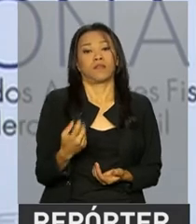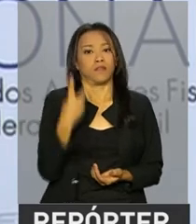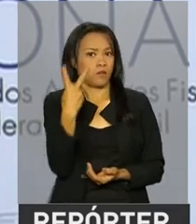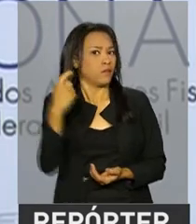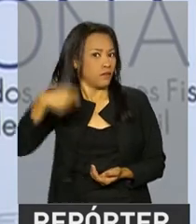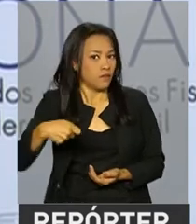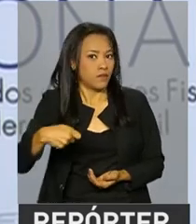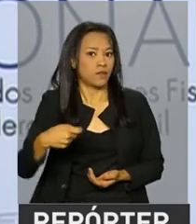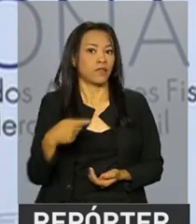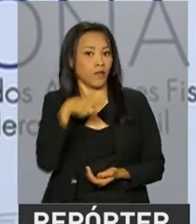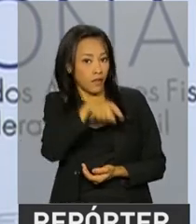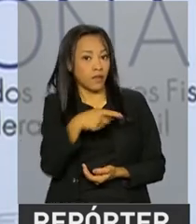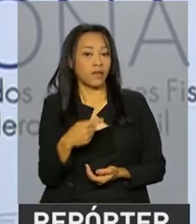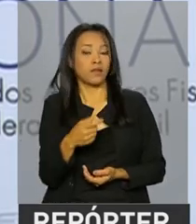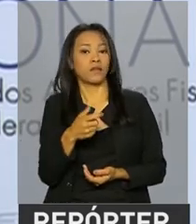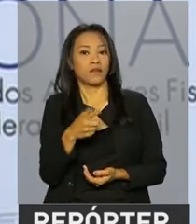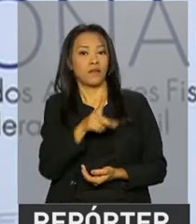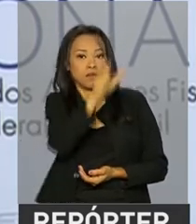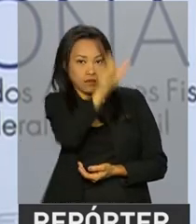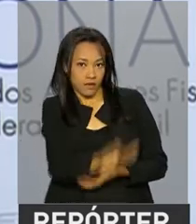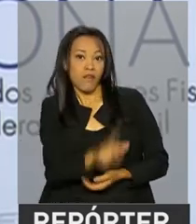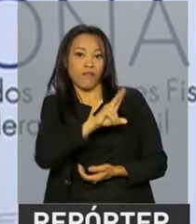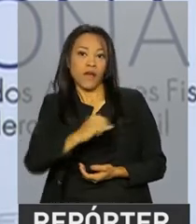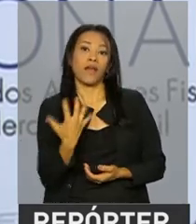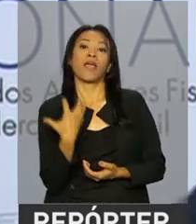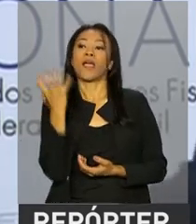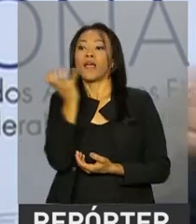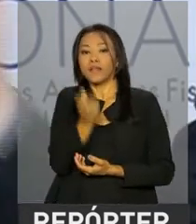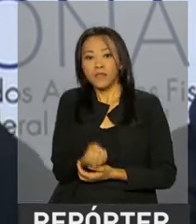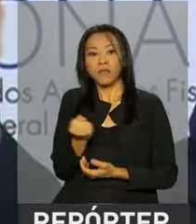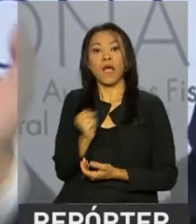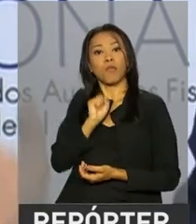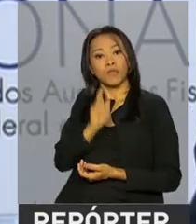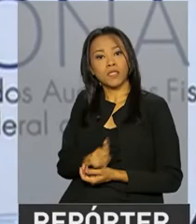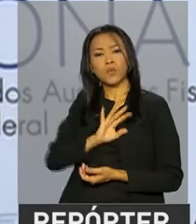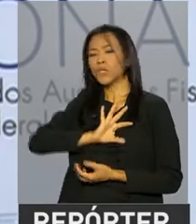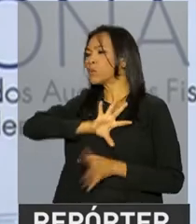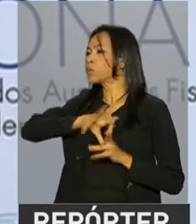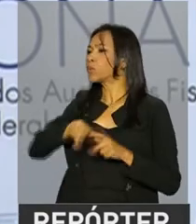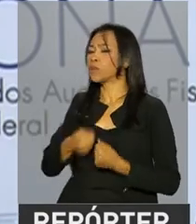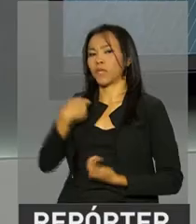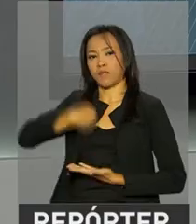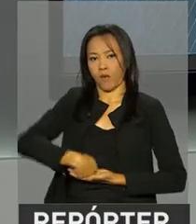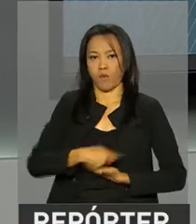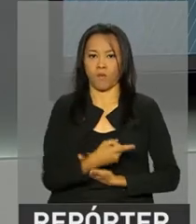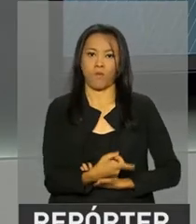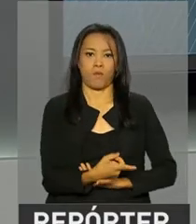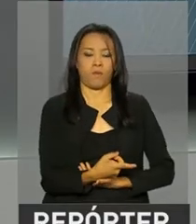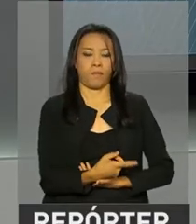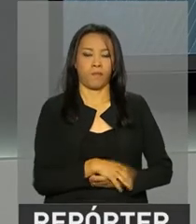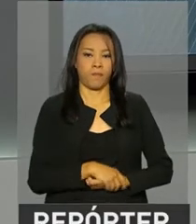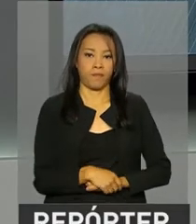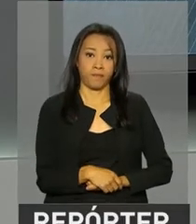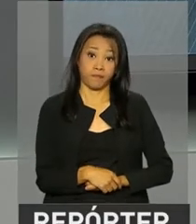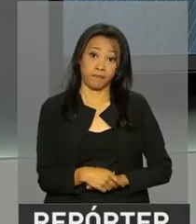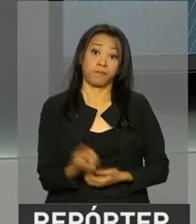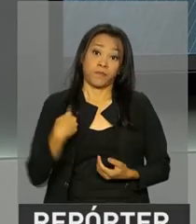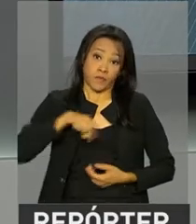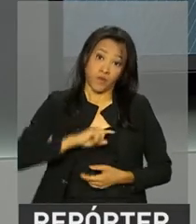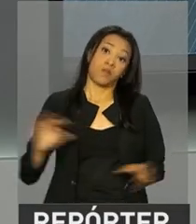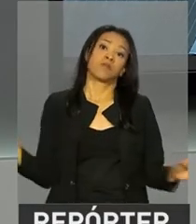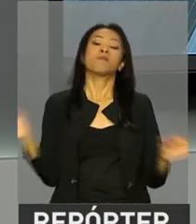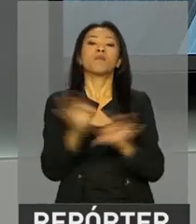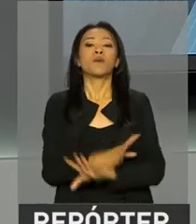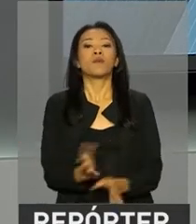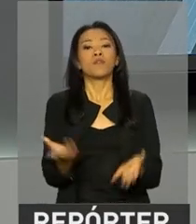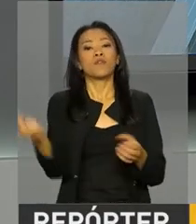dois meses, ele terá recebido da aposentadoria tudo aquilo que ele pagou. E nós ficamos por aqui,